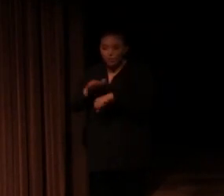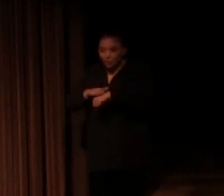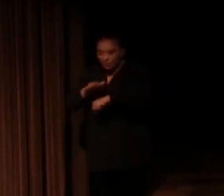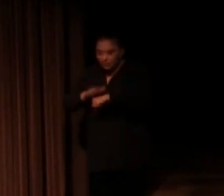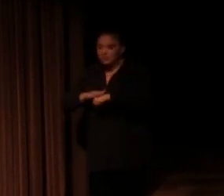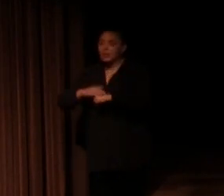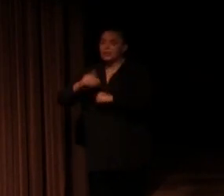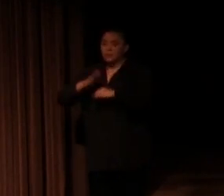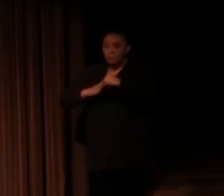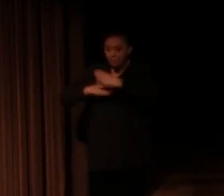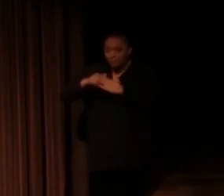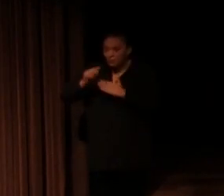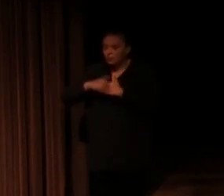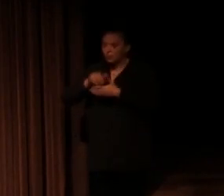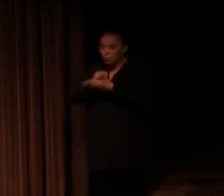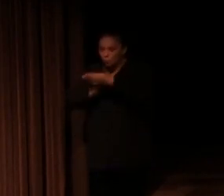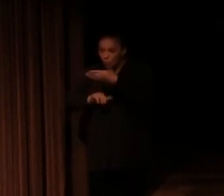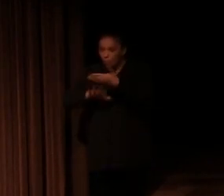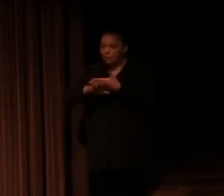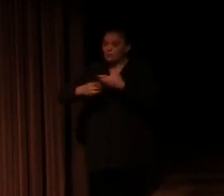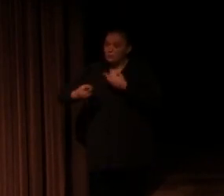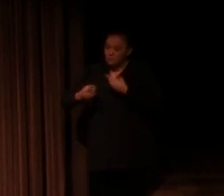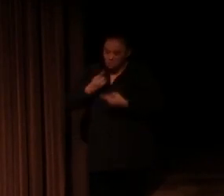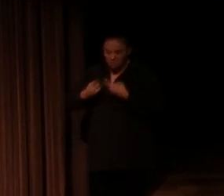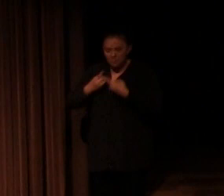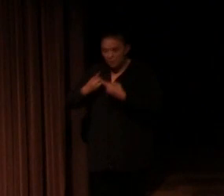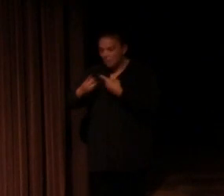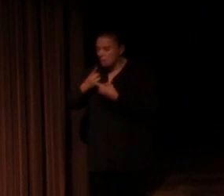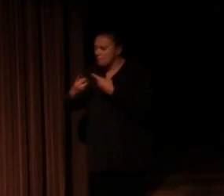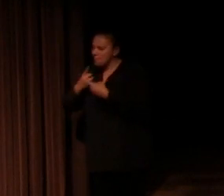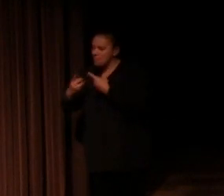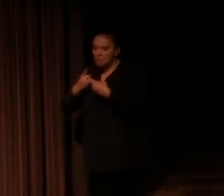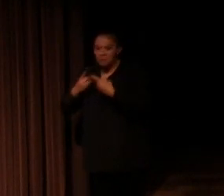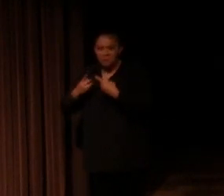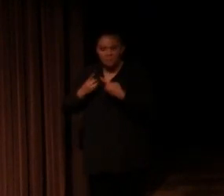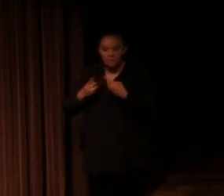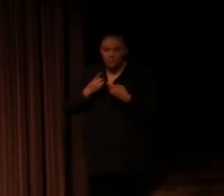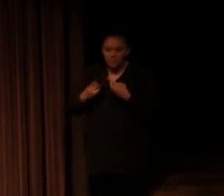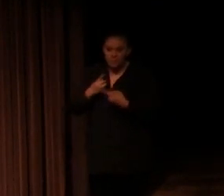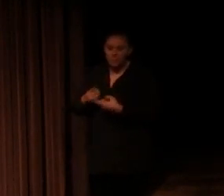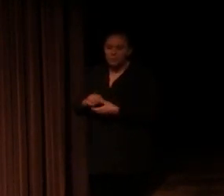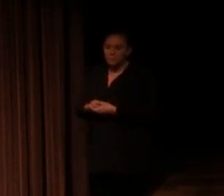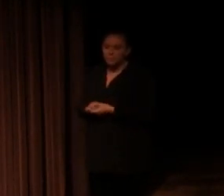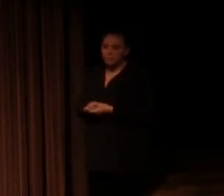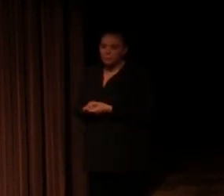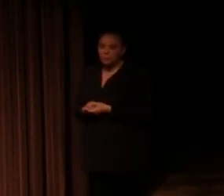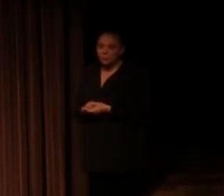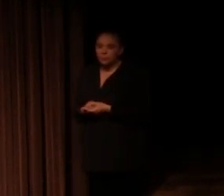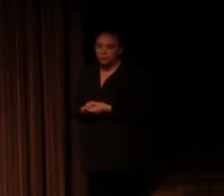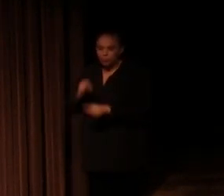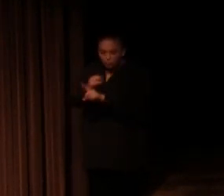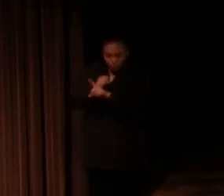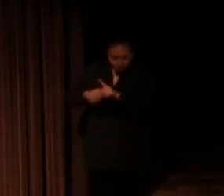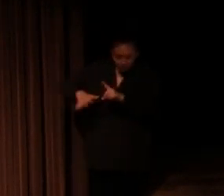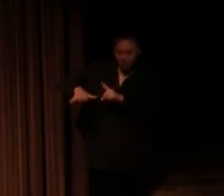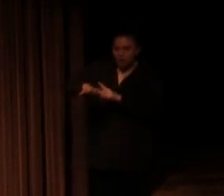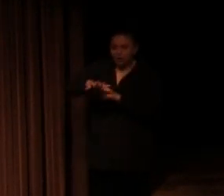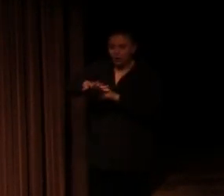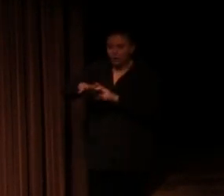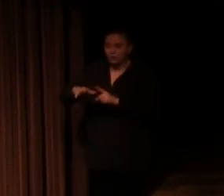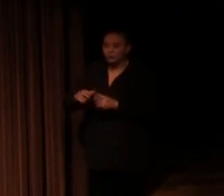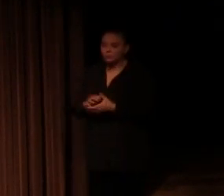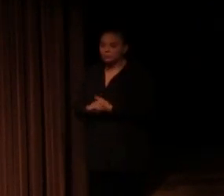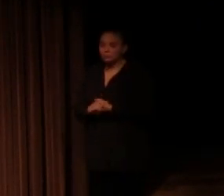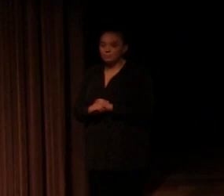discutido exaustivamente com a cidade com as forças vivas da cidade né com a sociedade é